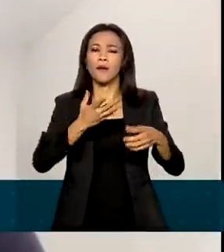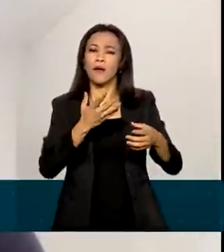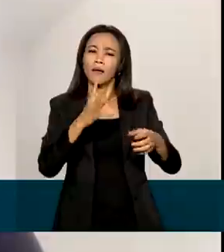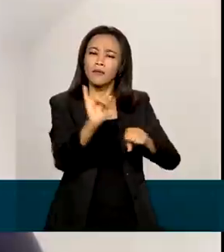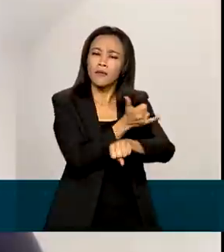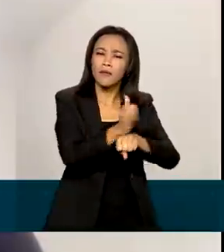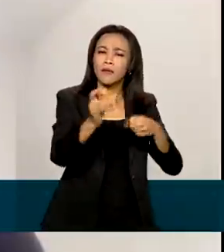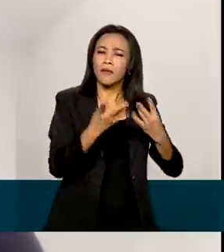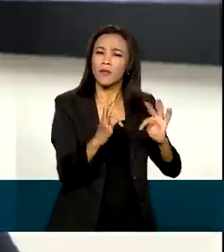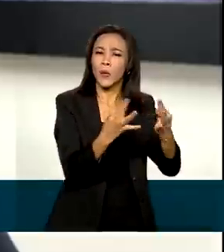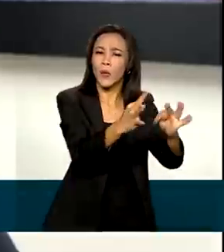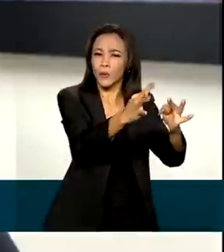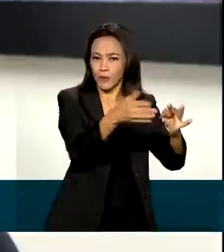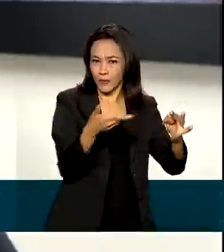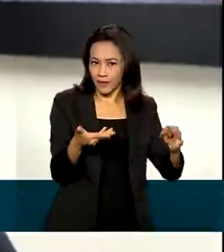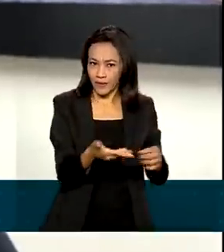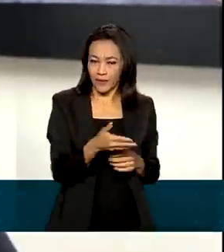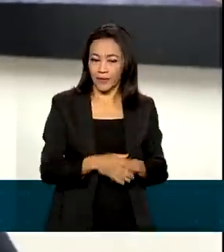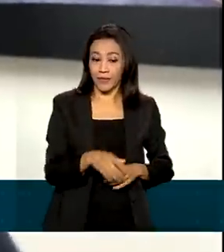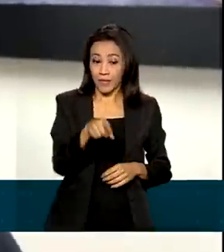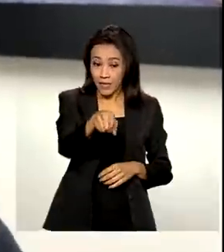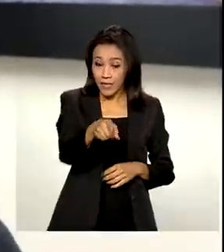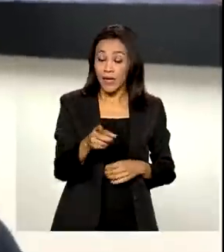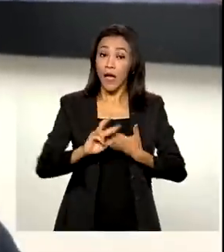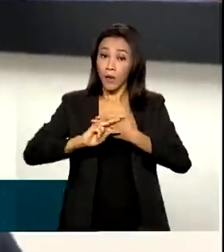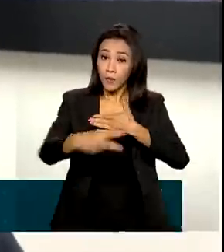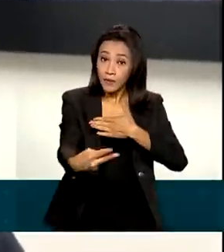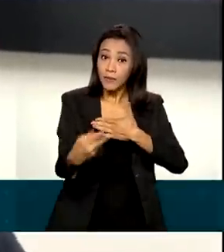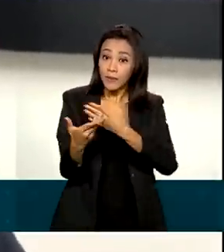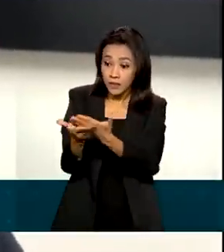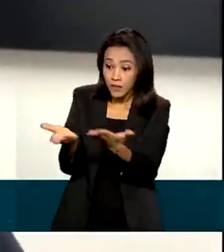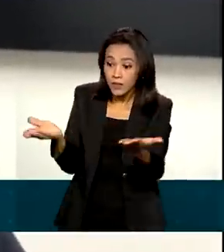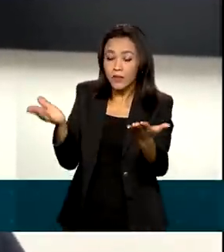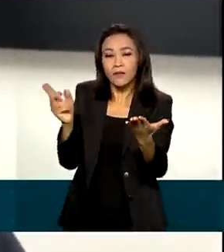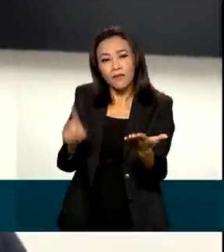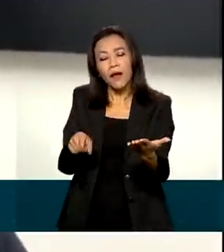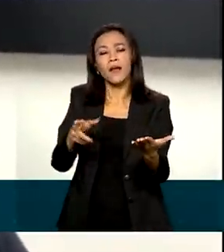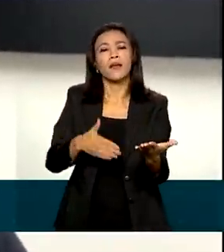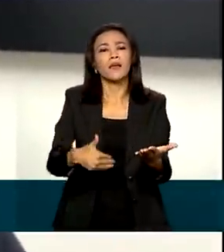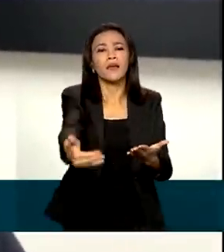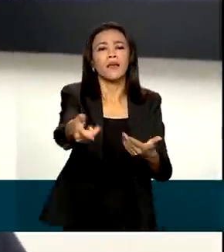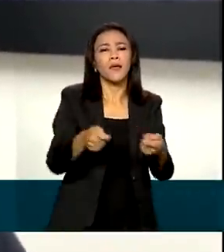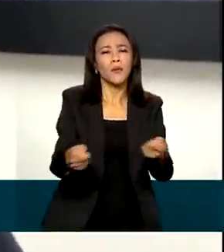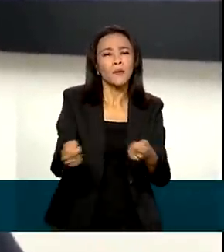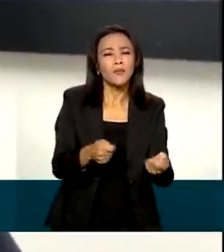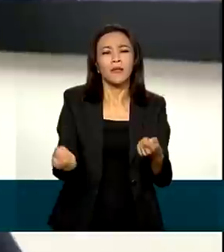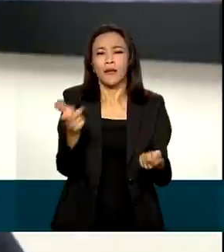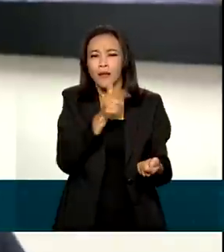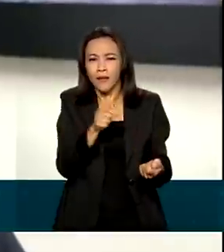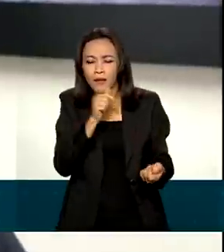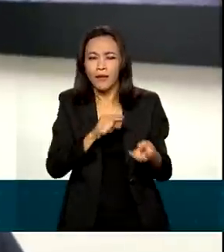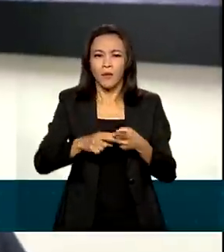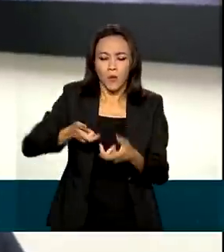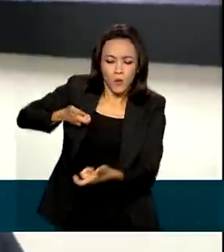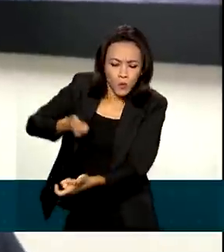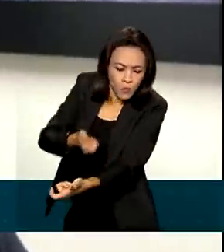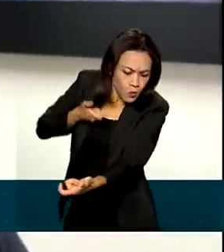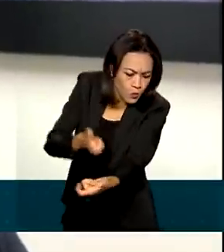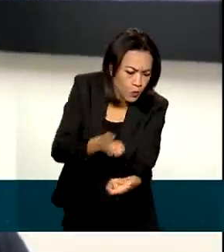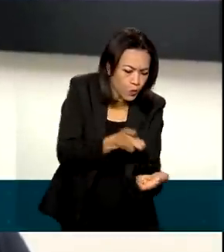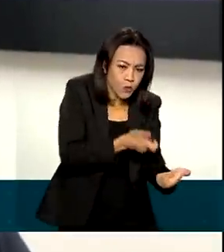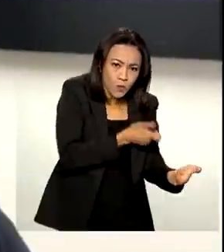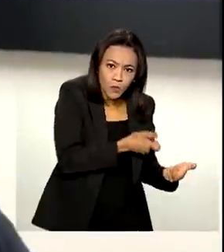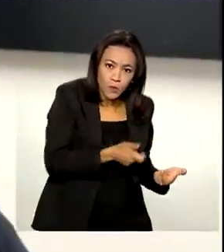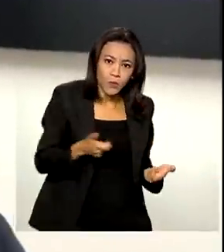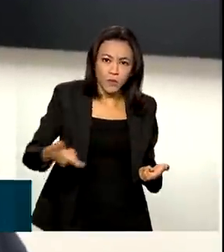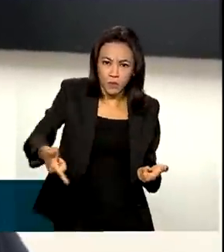de uma maneira mais difundida tudo isso resultará numa operação que economizará a água defensivos fertilizantes energia